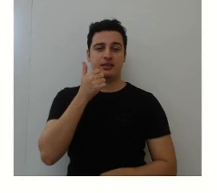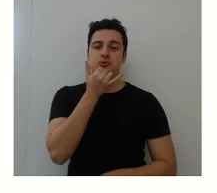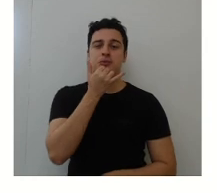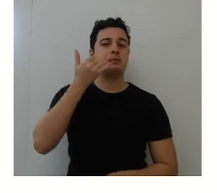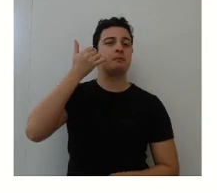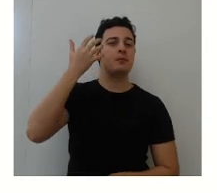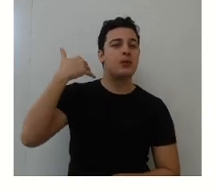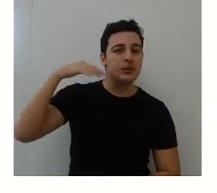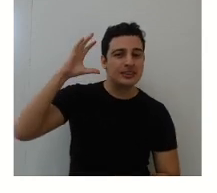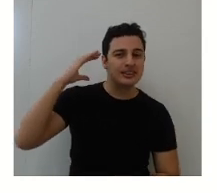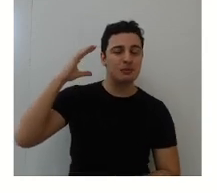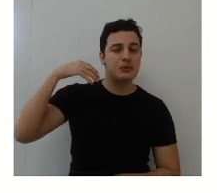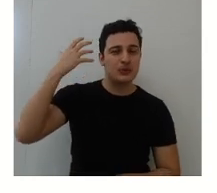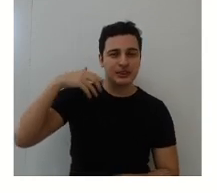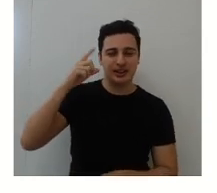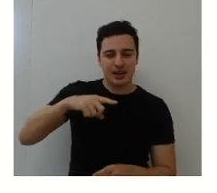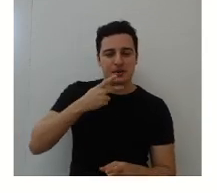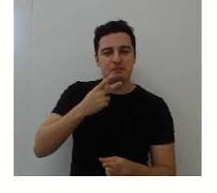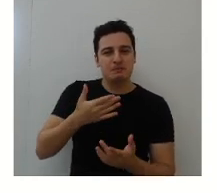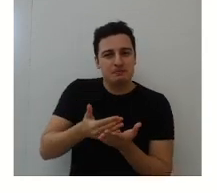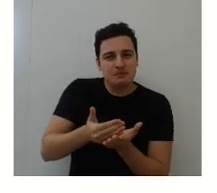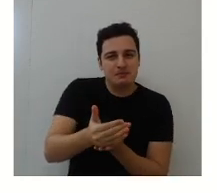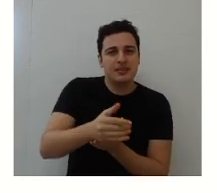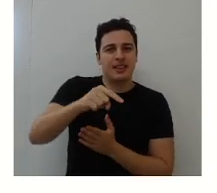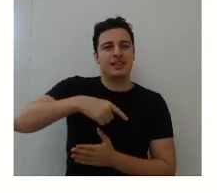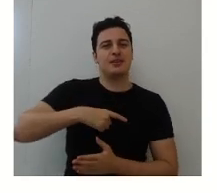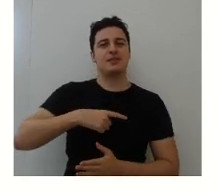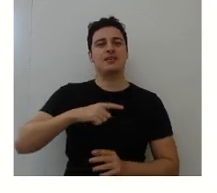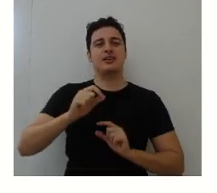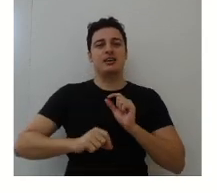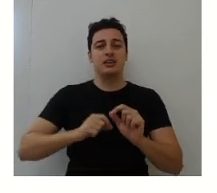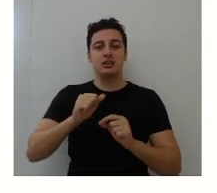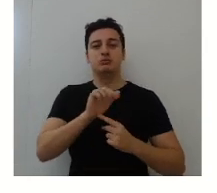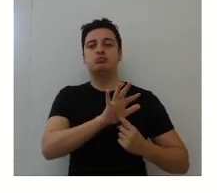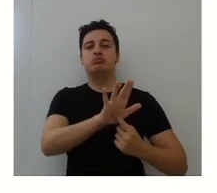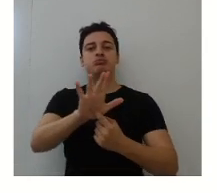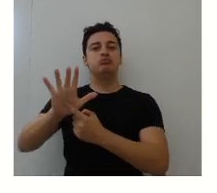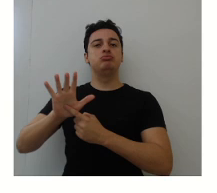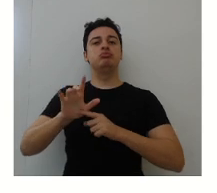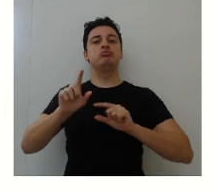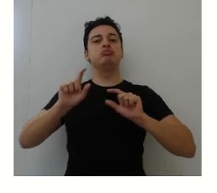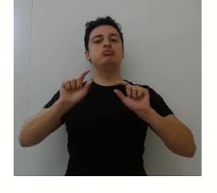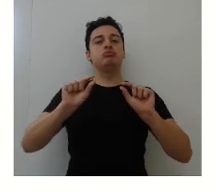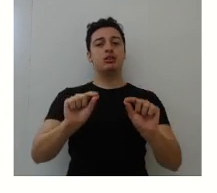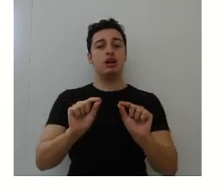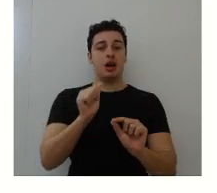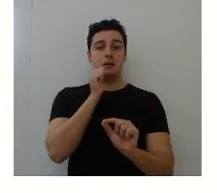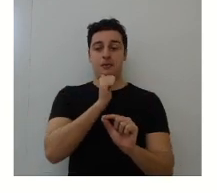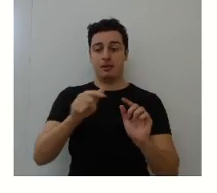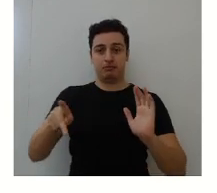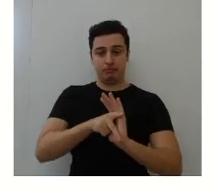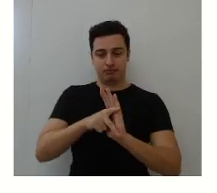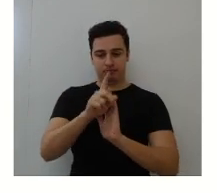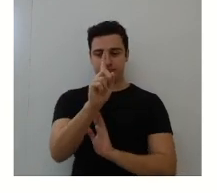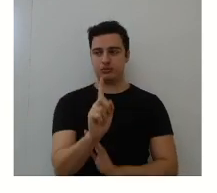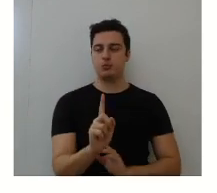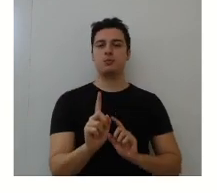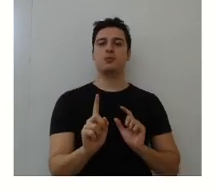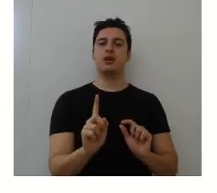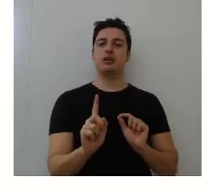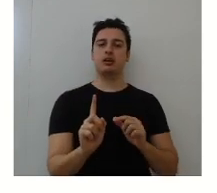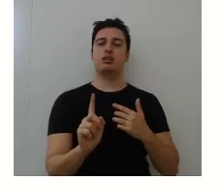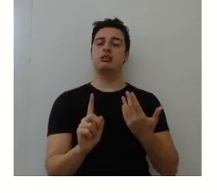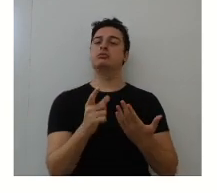80. Então o que vai acontecer? Chico Buarque, ele expressa bem qual era a participação da mulher. Tanto que, se você parar